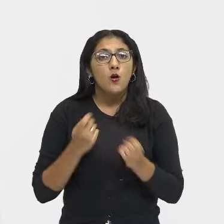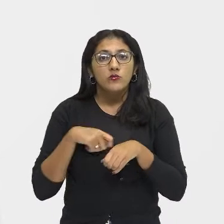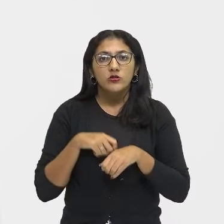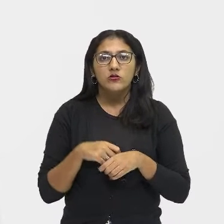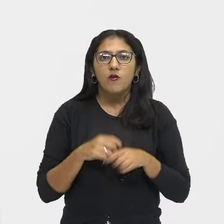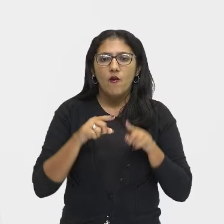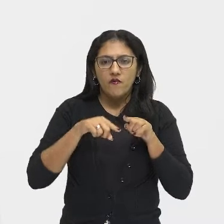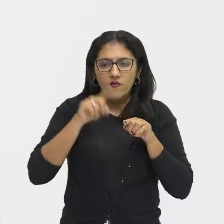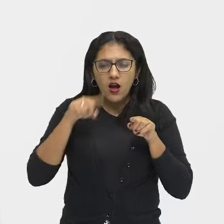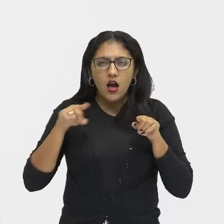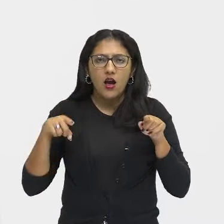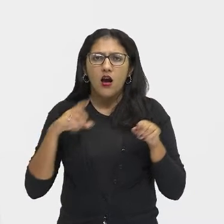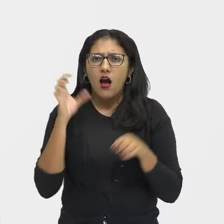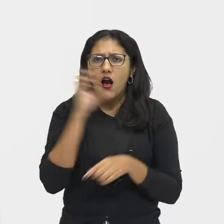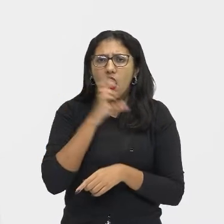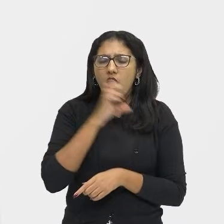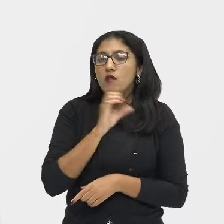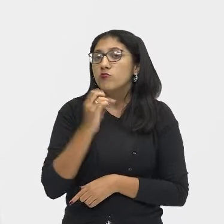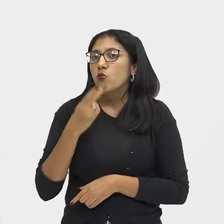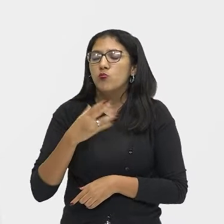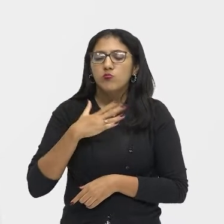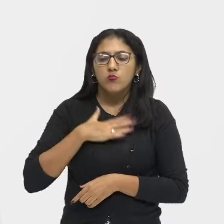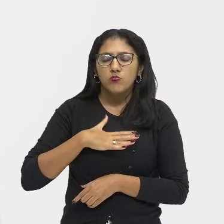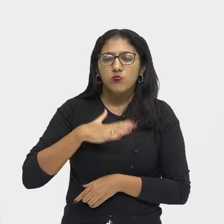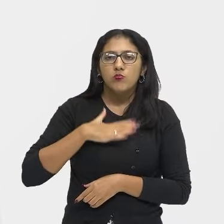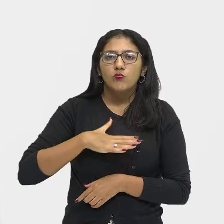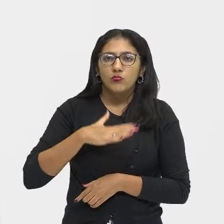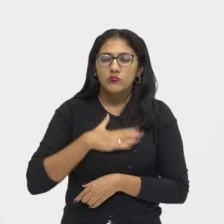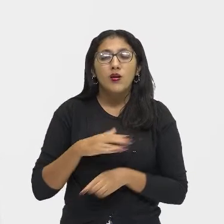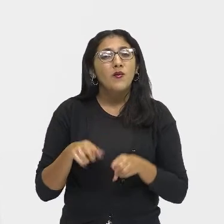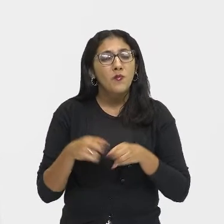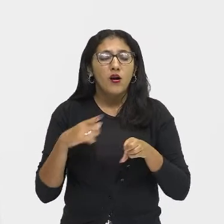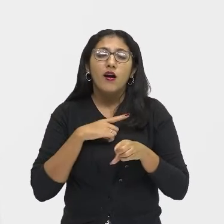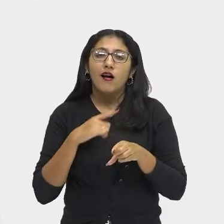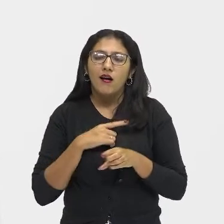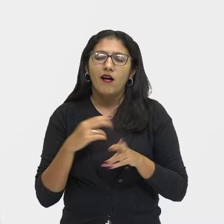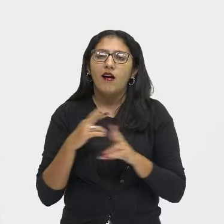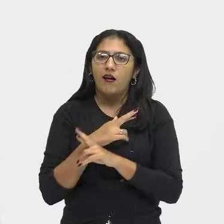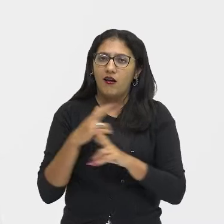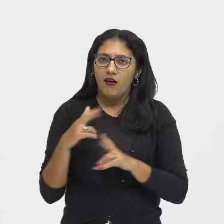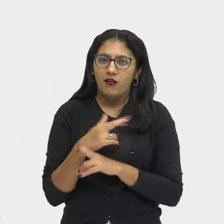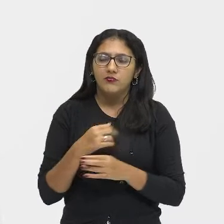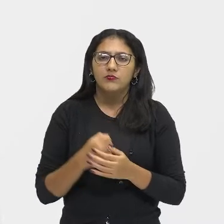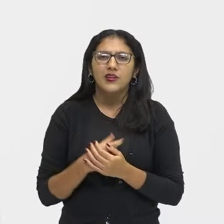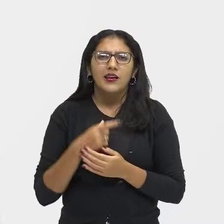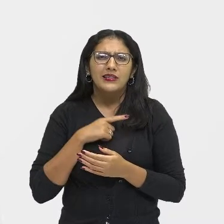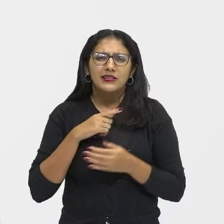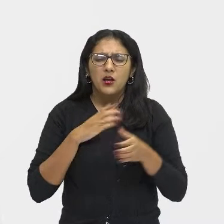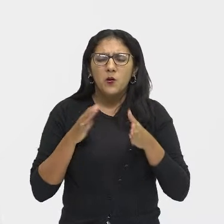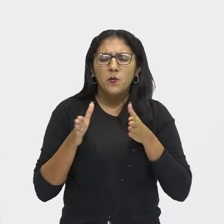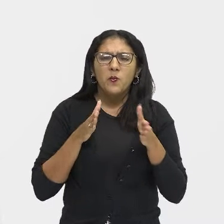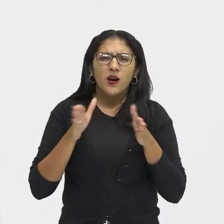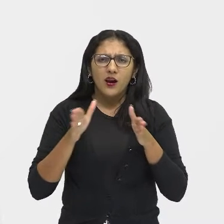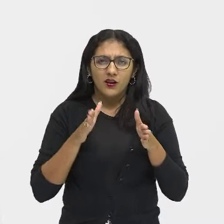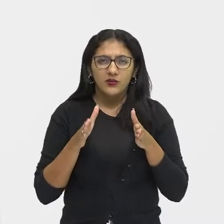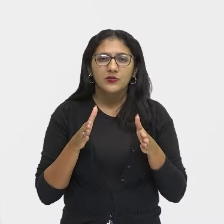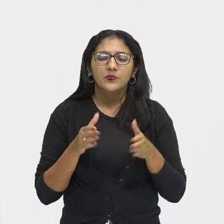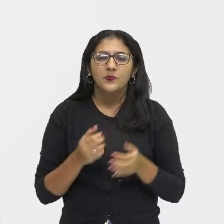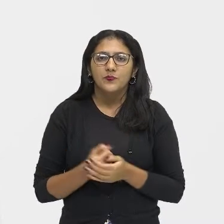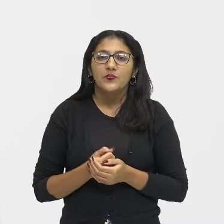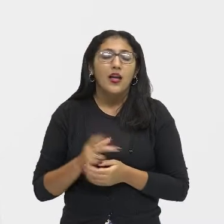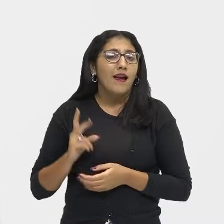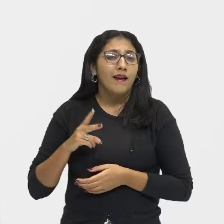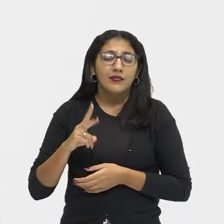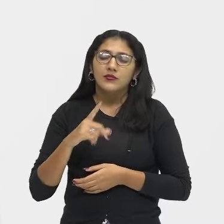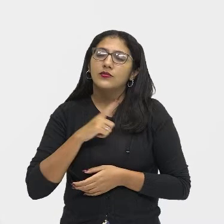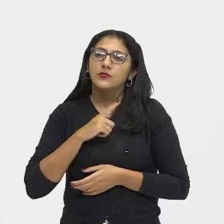de velocidade, ficando mais rápido ou mais lento, mas é um ritmo. Ele tem um intervalo entre um e outro. Sempre vai acontecer